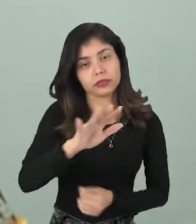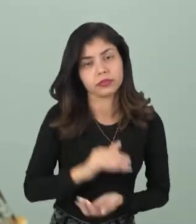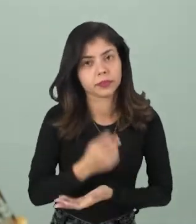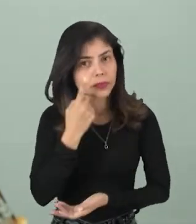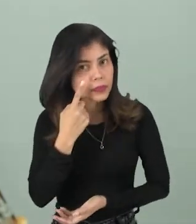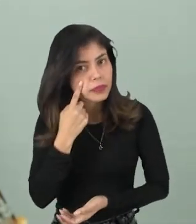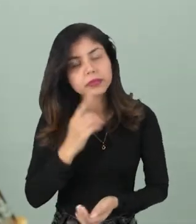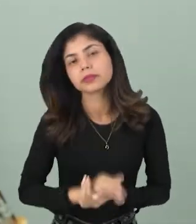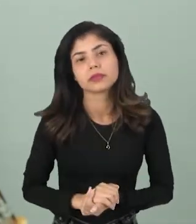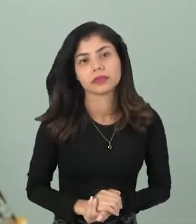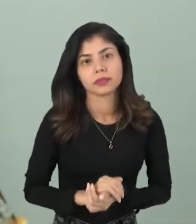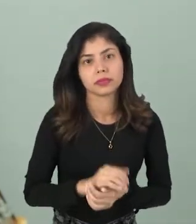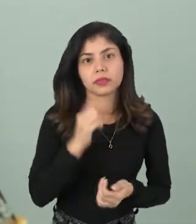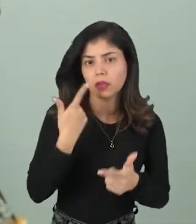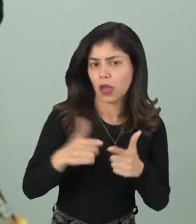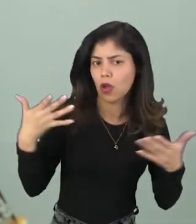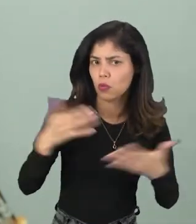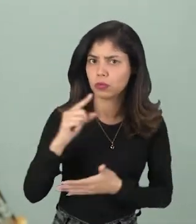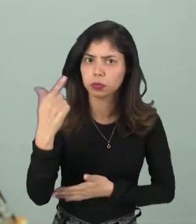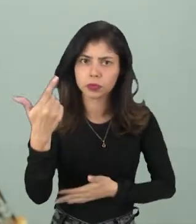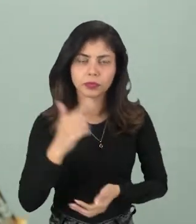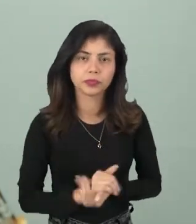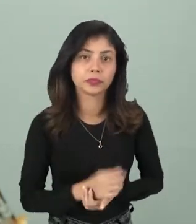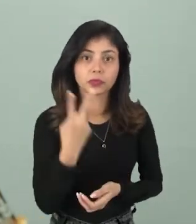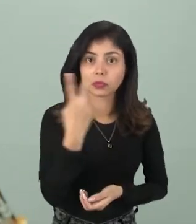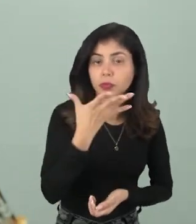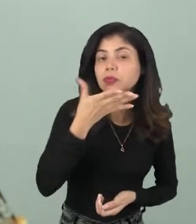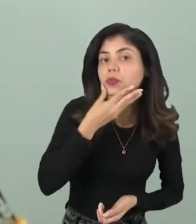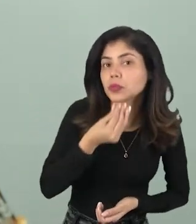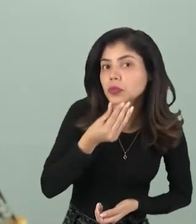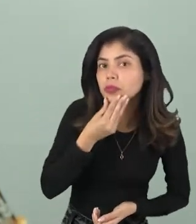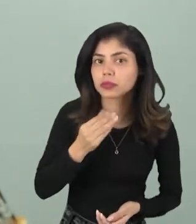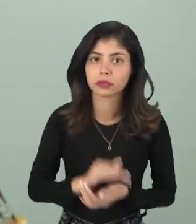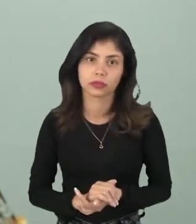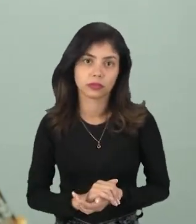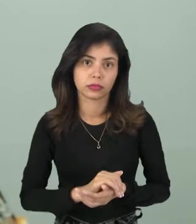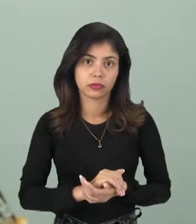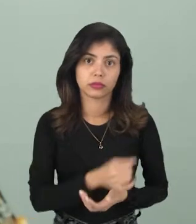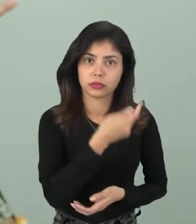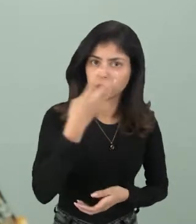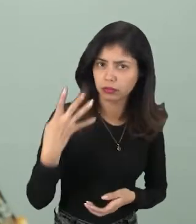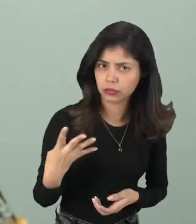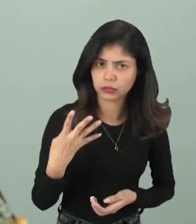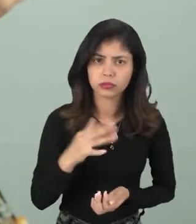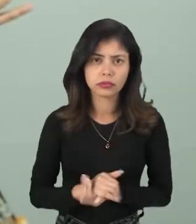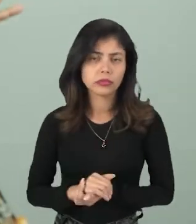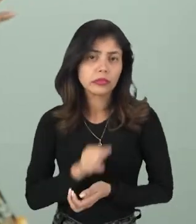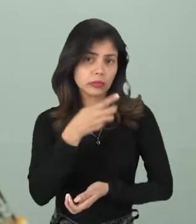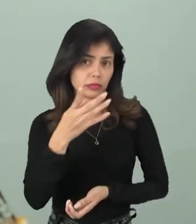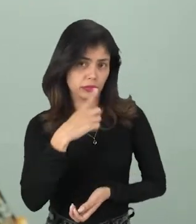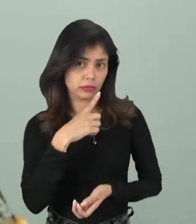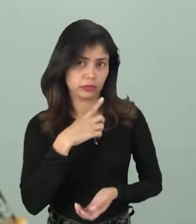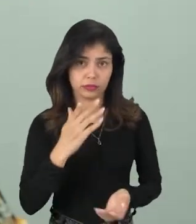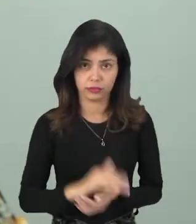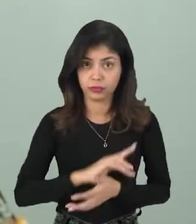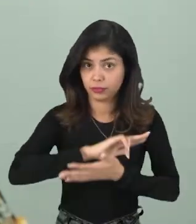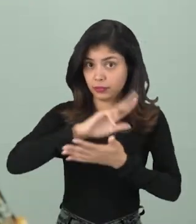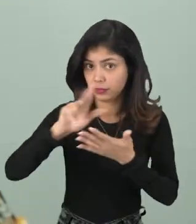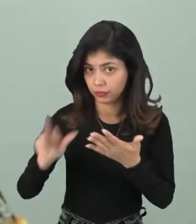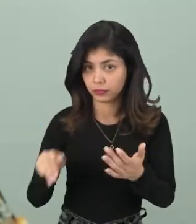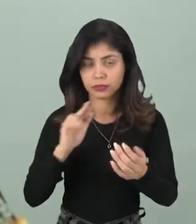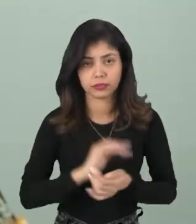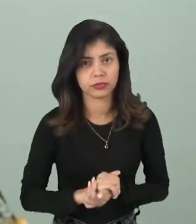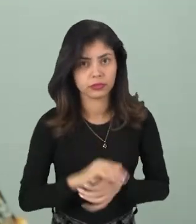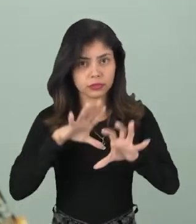olha só a situação agora a outra são duas meninas e elas estão contando contabilizando a quantidade de Laços são